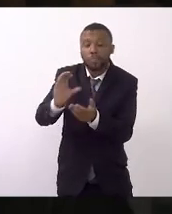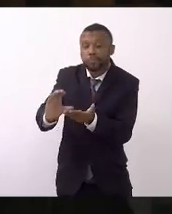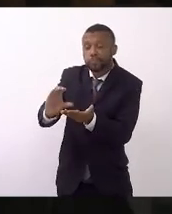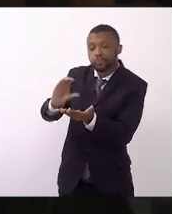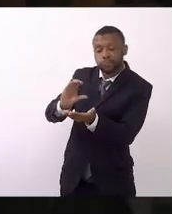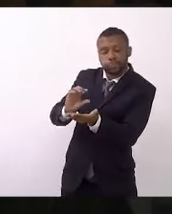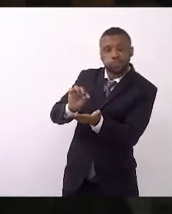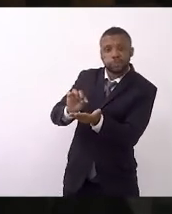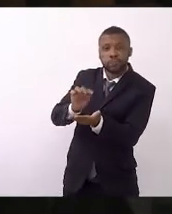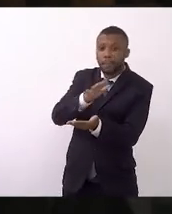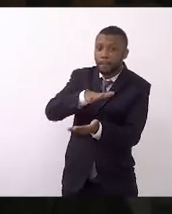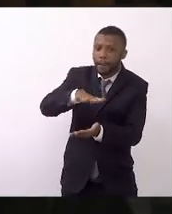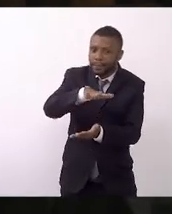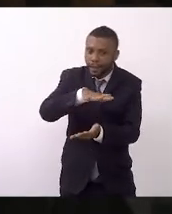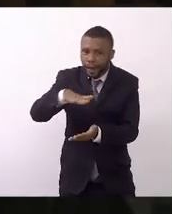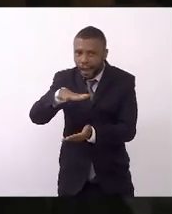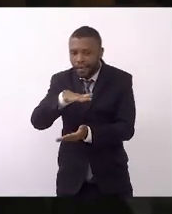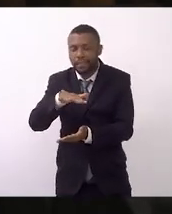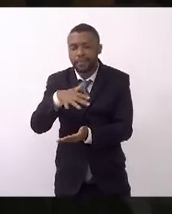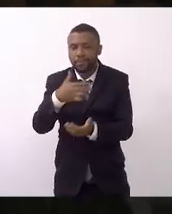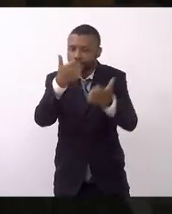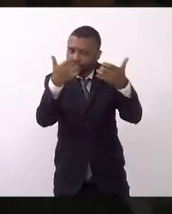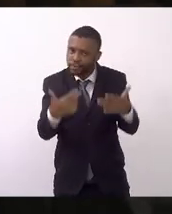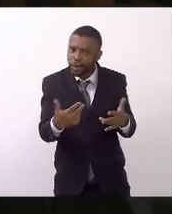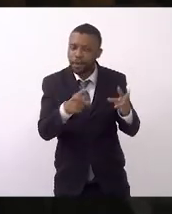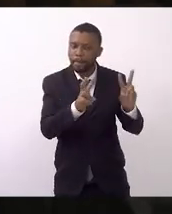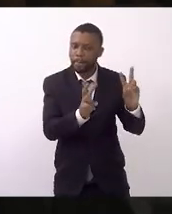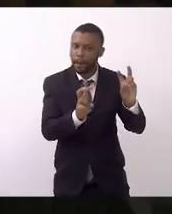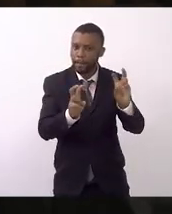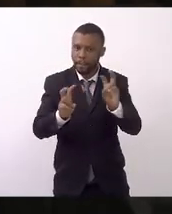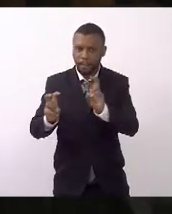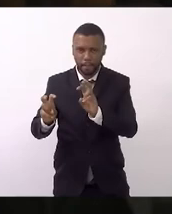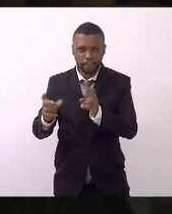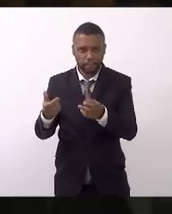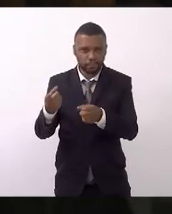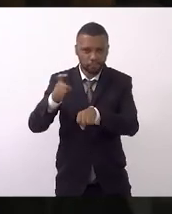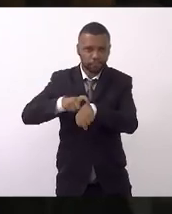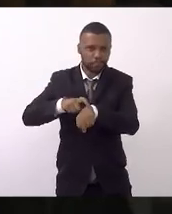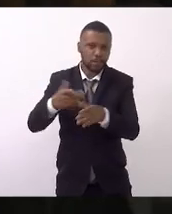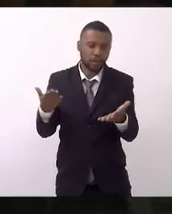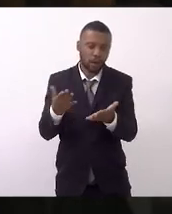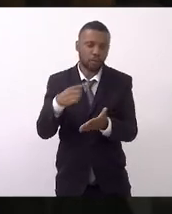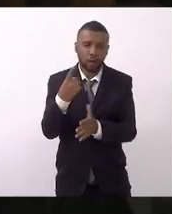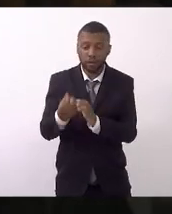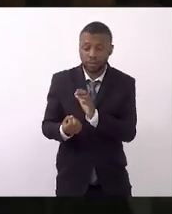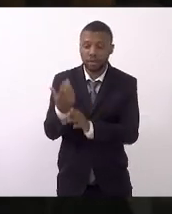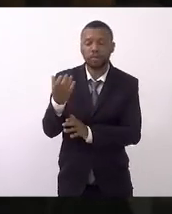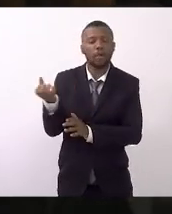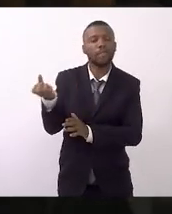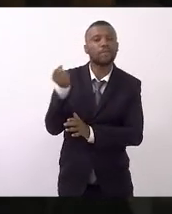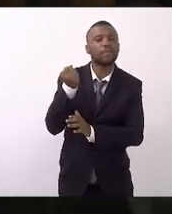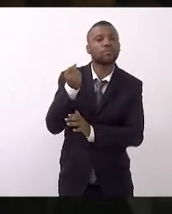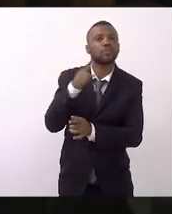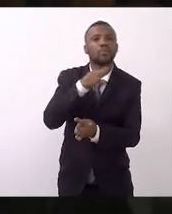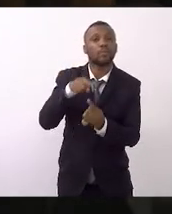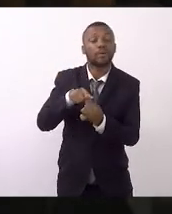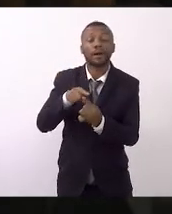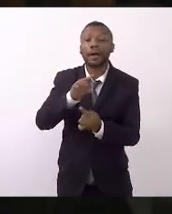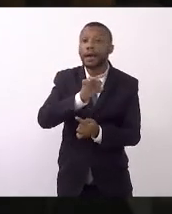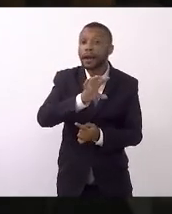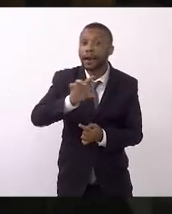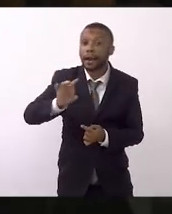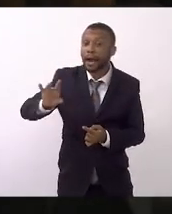essas áreas que eu aqui citei? Chegamos a criar um fundo que, para cada um real que